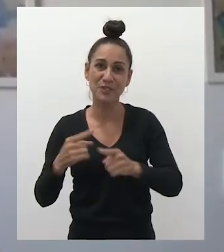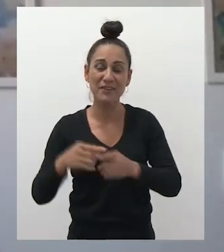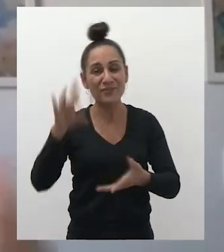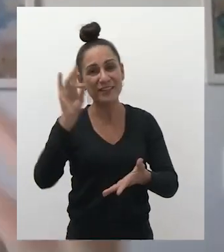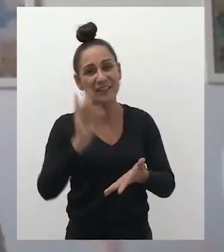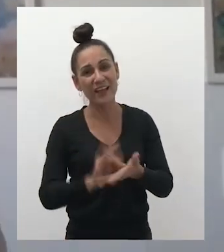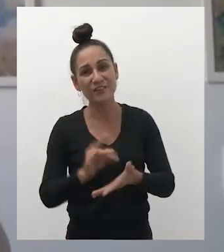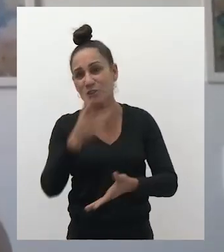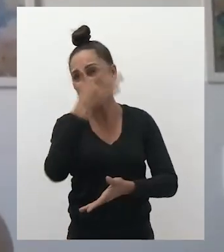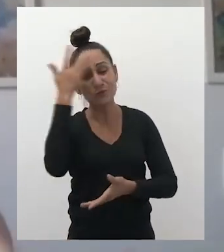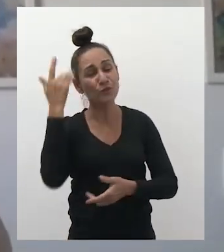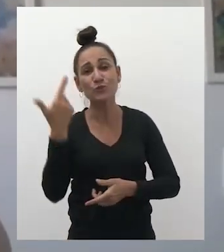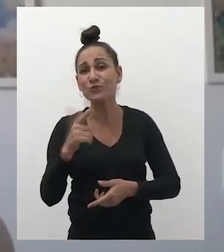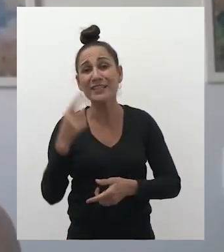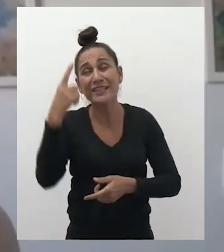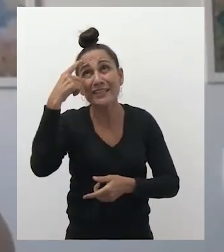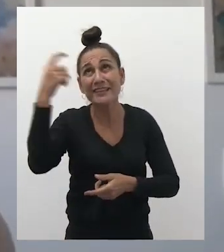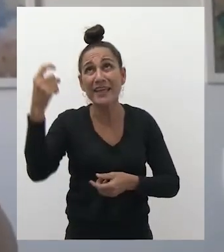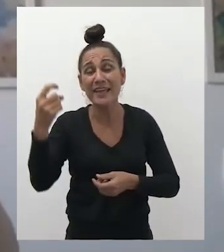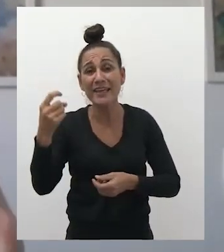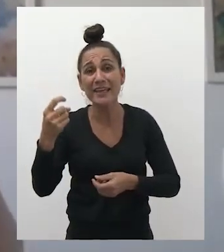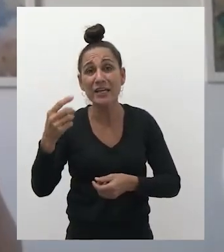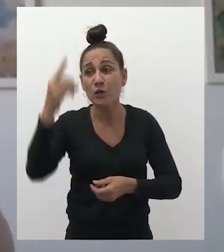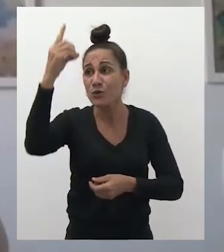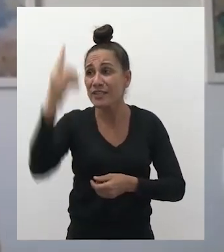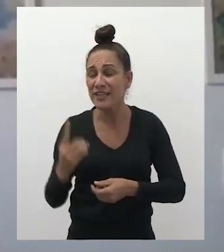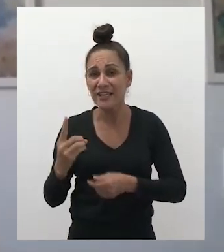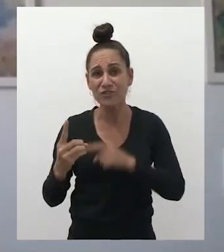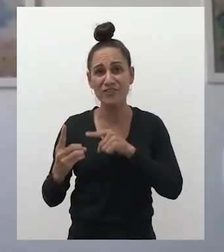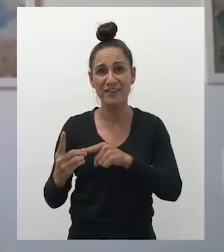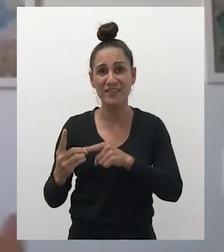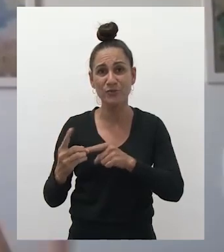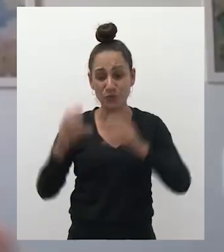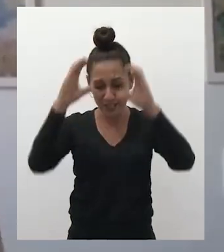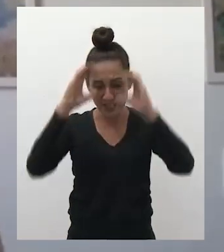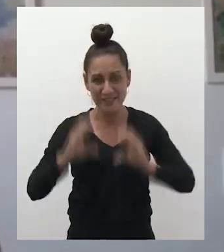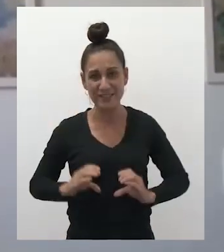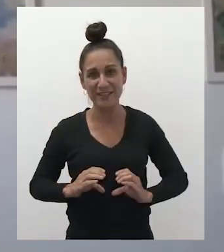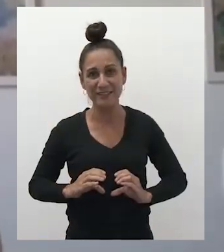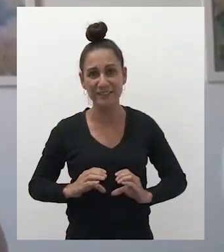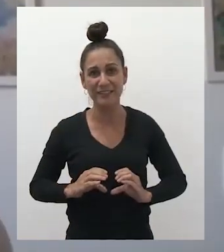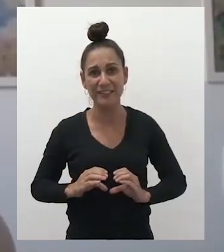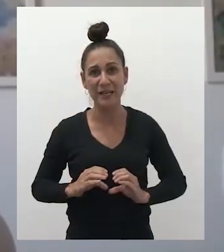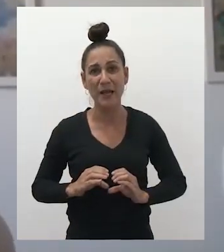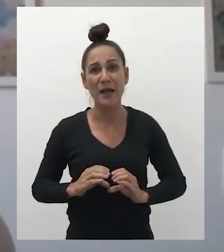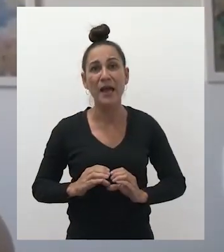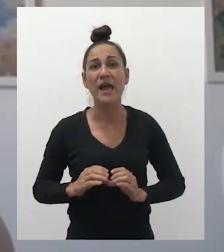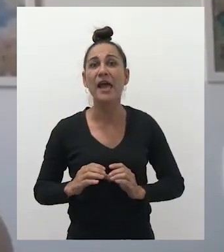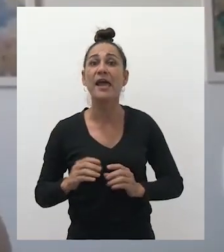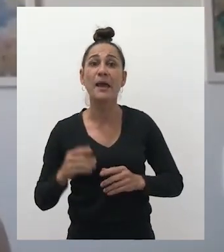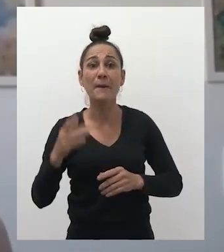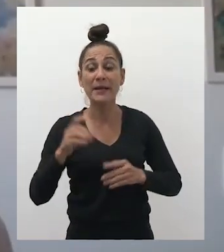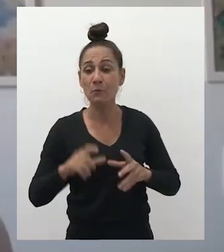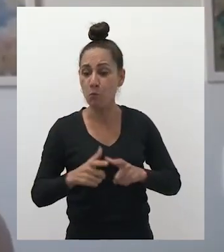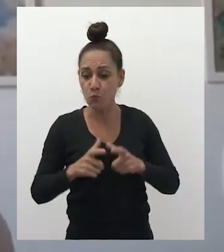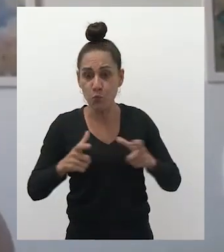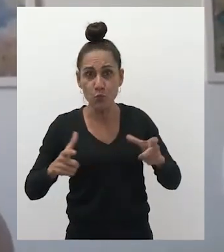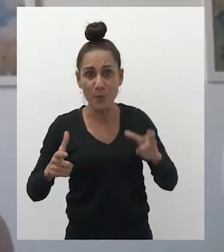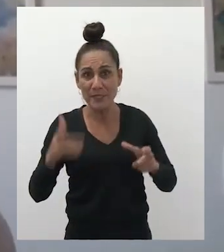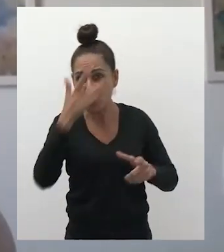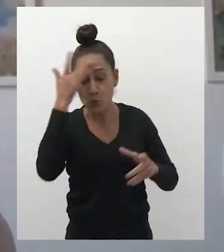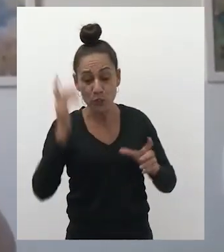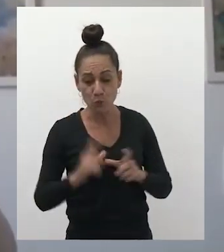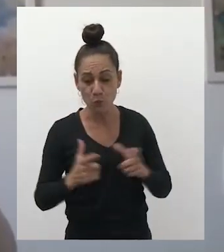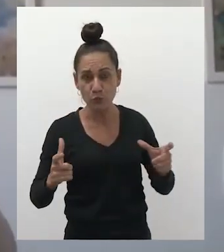têm ideia de quais são os seus direitos, do que é cidadania no Brasil, uma grande parte da nossa população. E isso nos